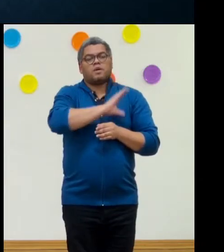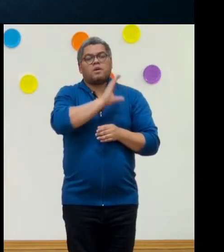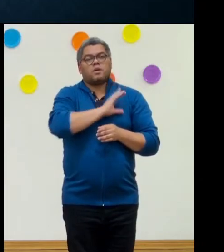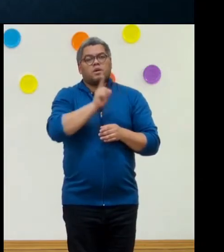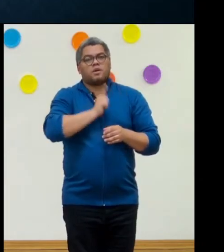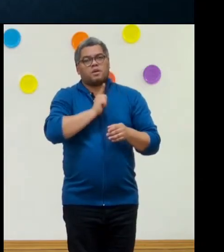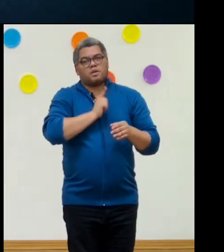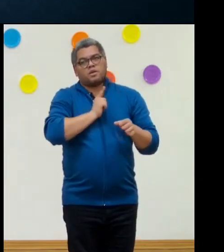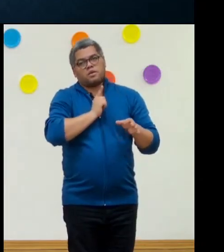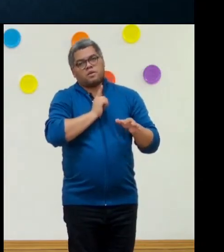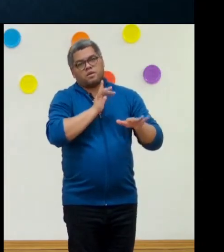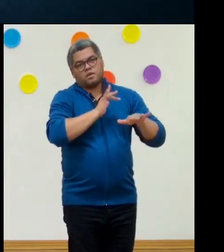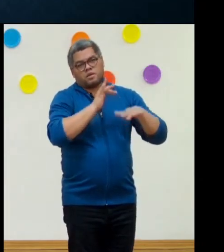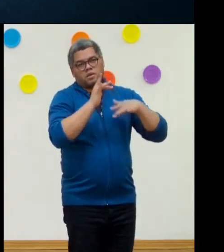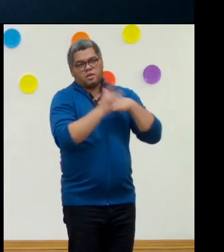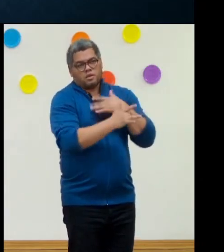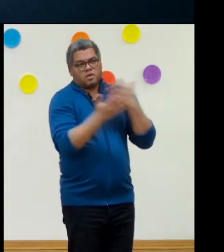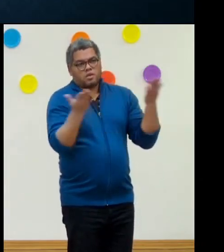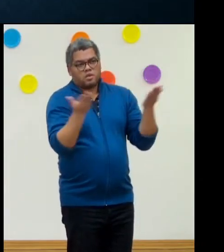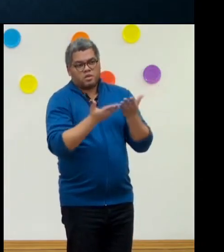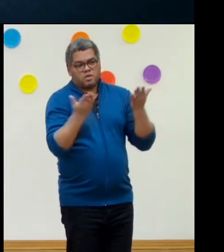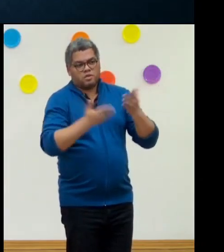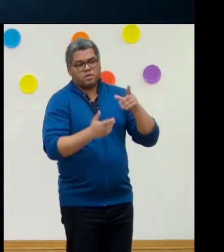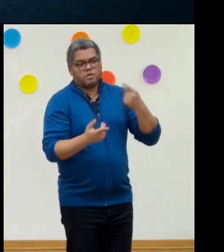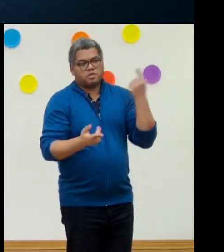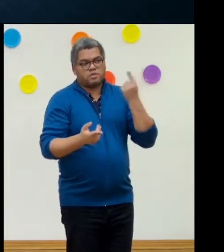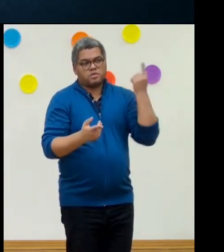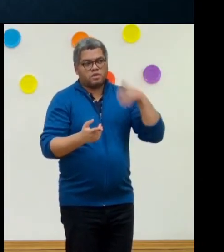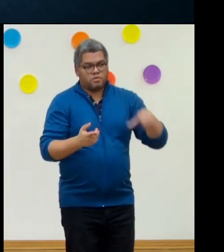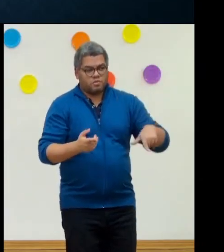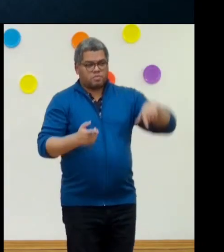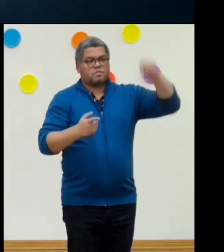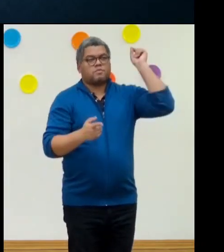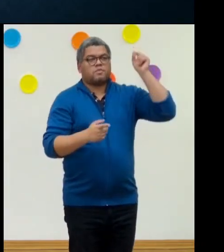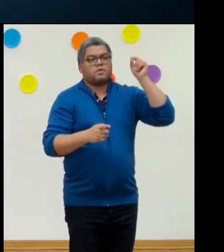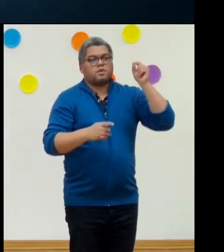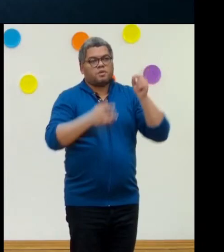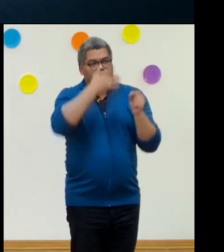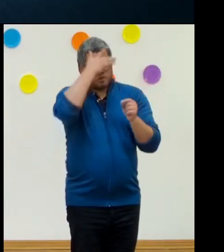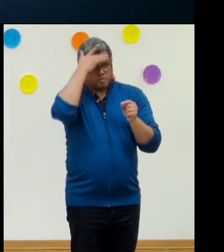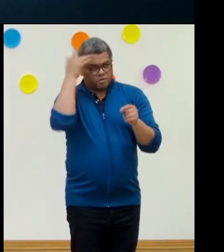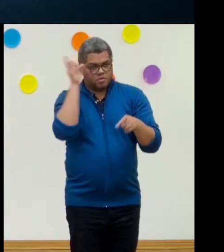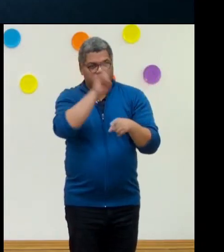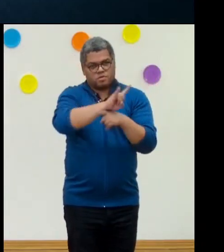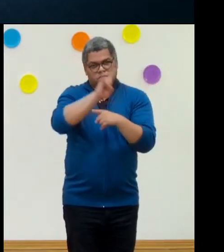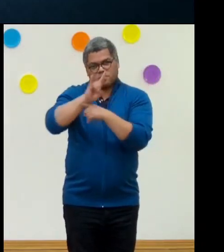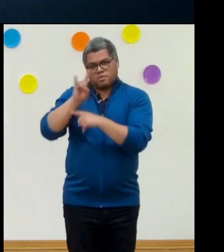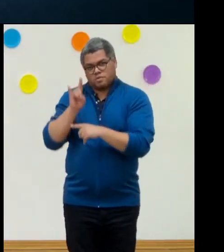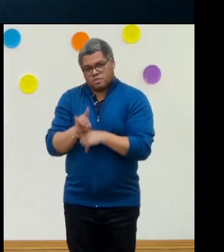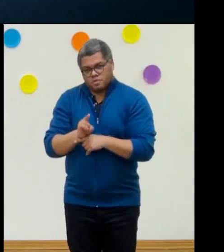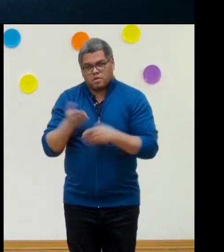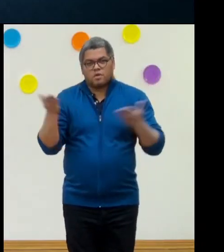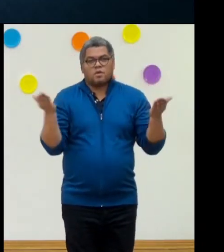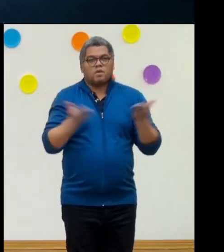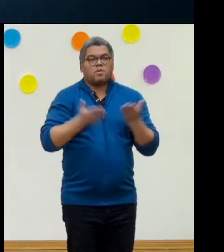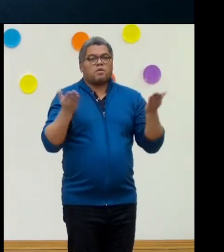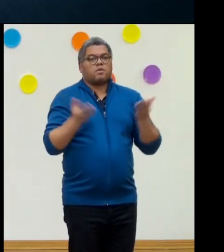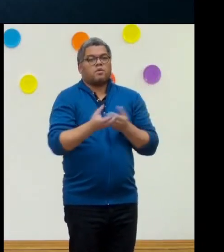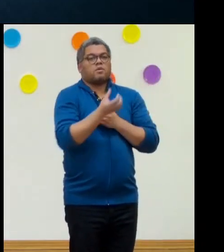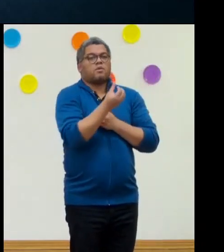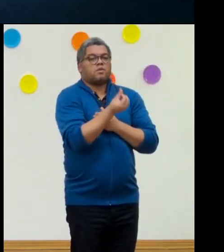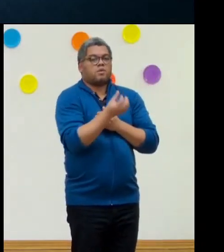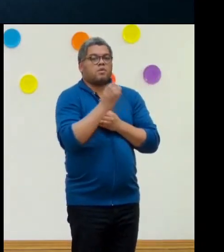plataforma que é preferência mundial para a traição. Vou dar os números aqui. 60 milhões de membros